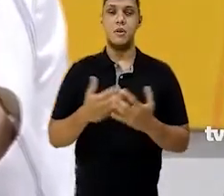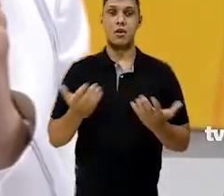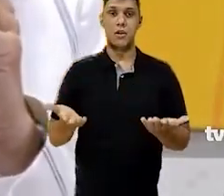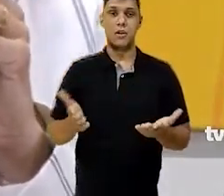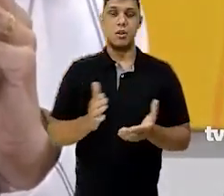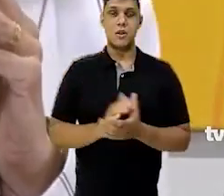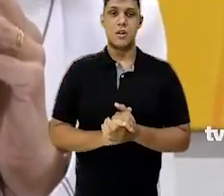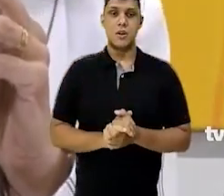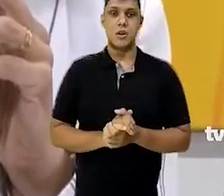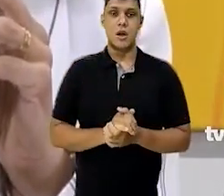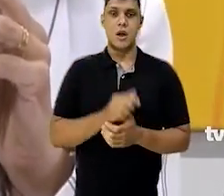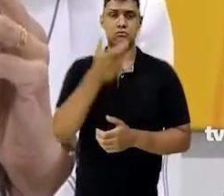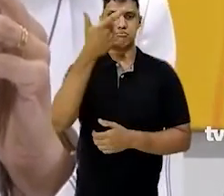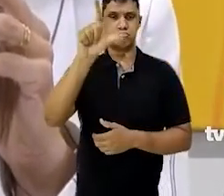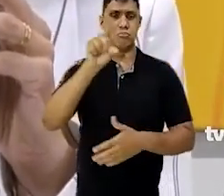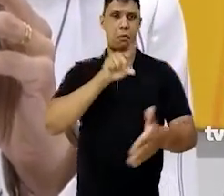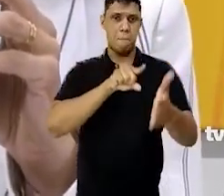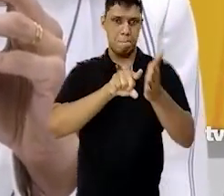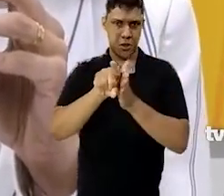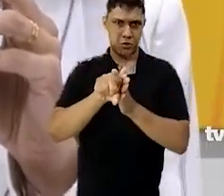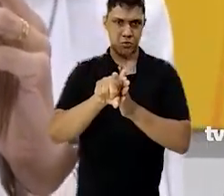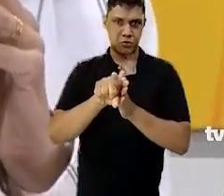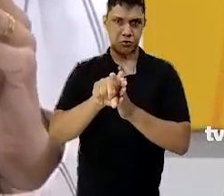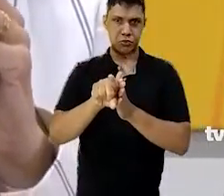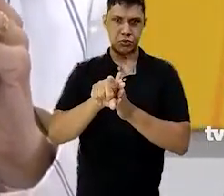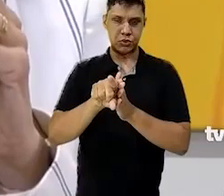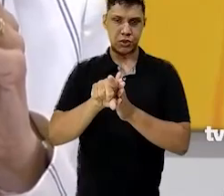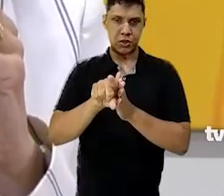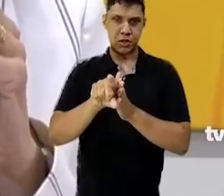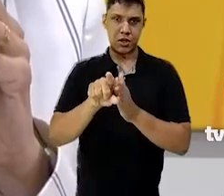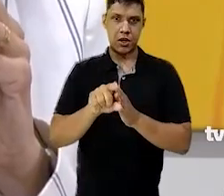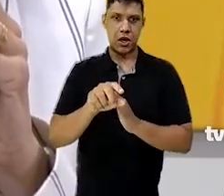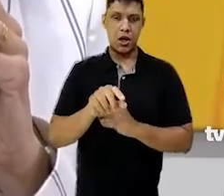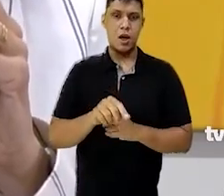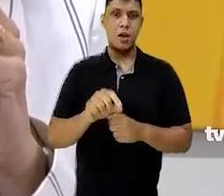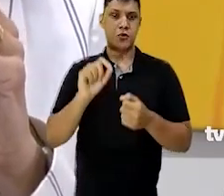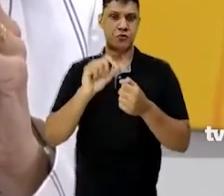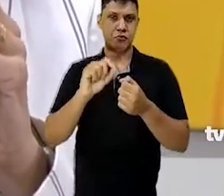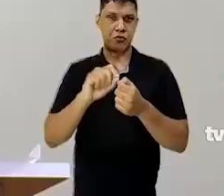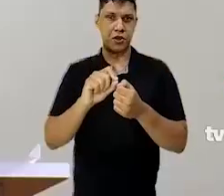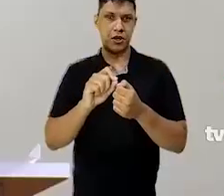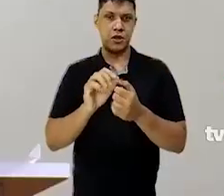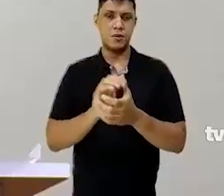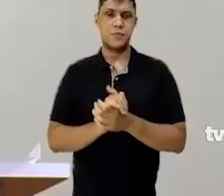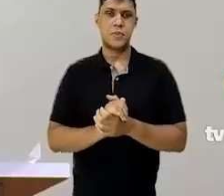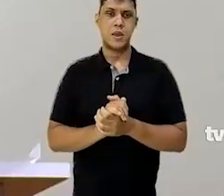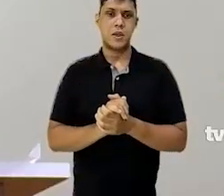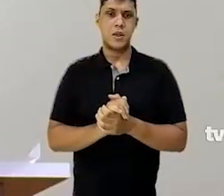A próxima pergunta a ser feita para o candidato.